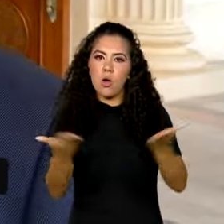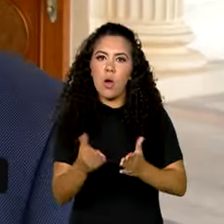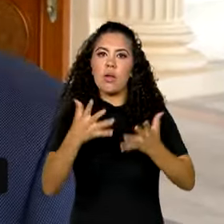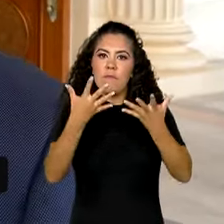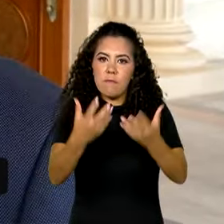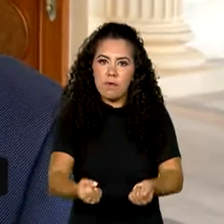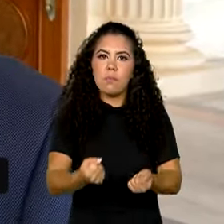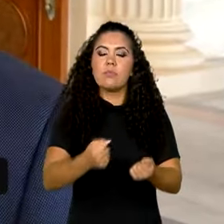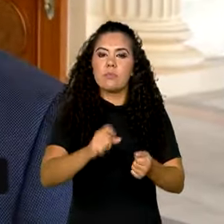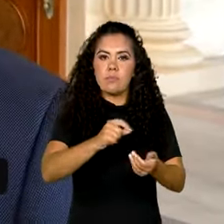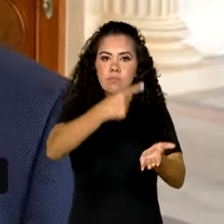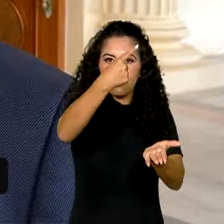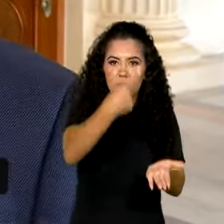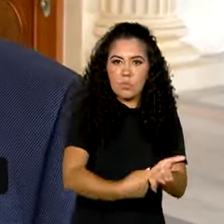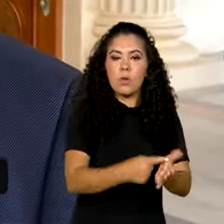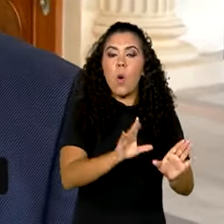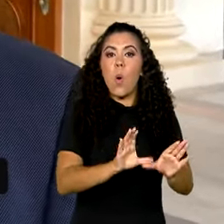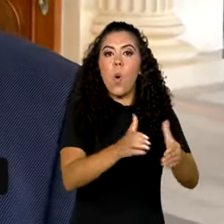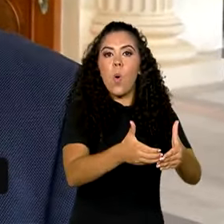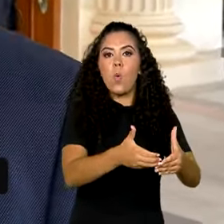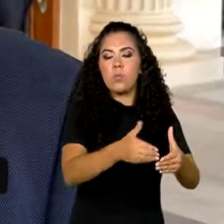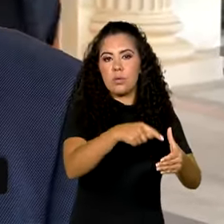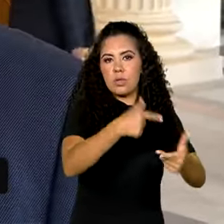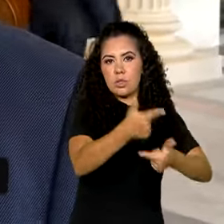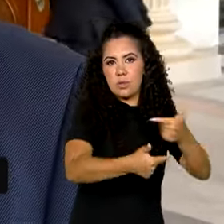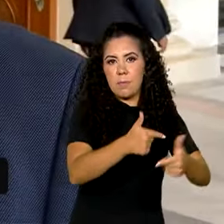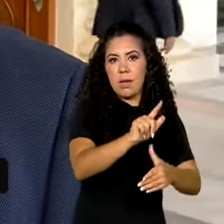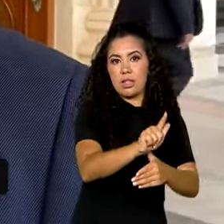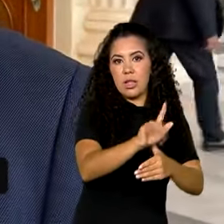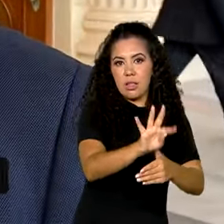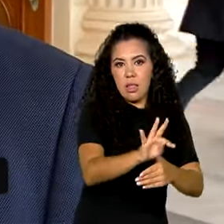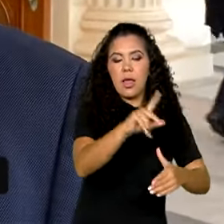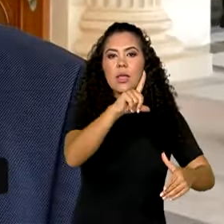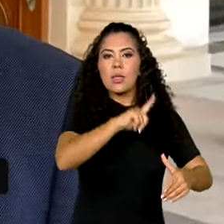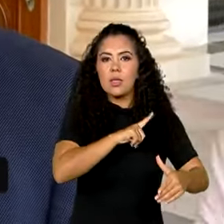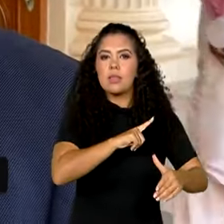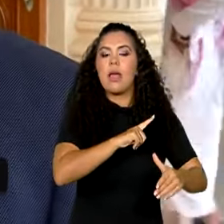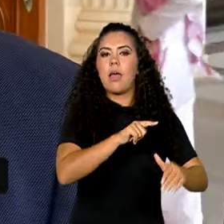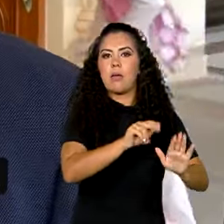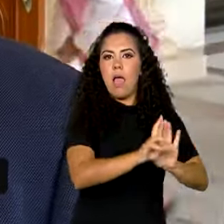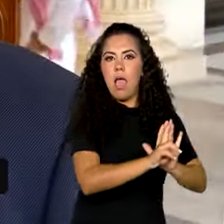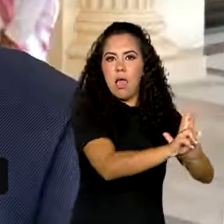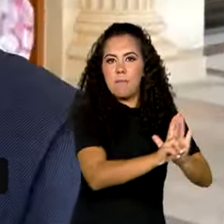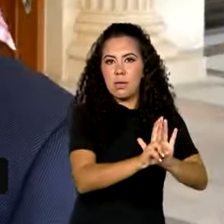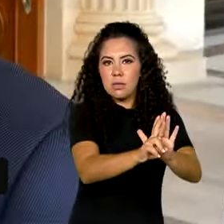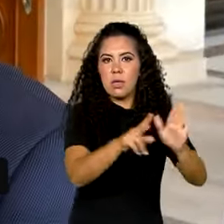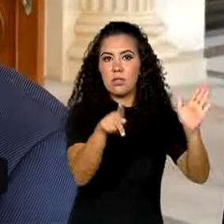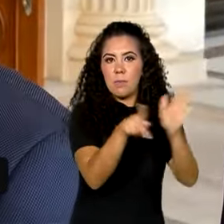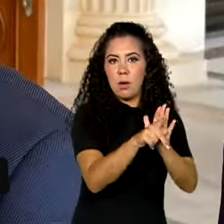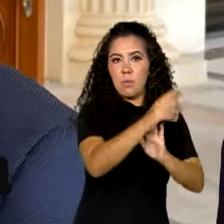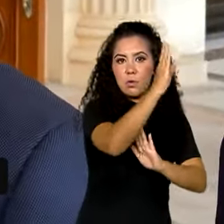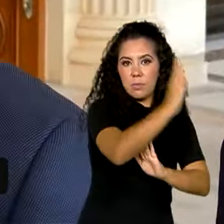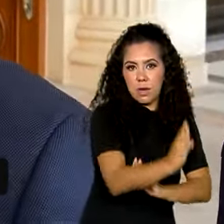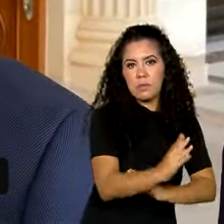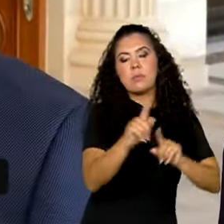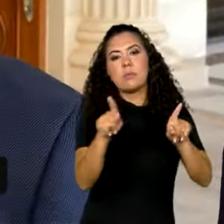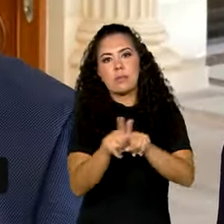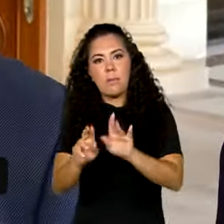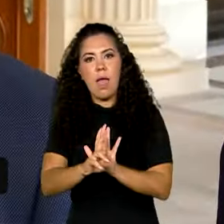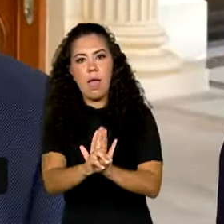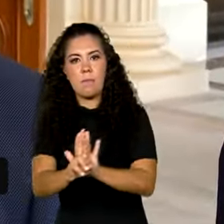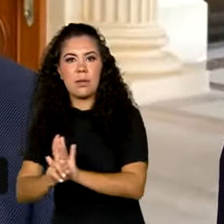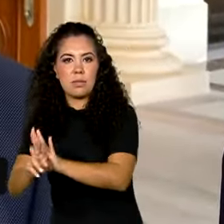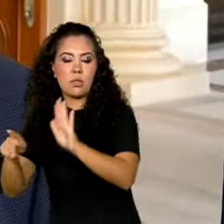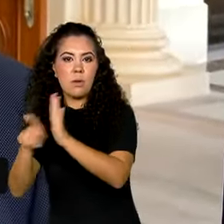grupo de trabalho que envolva ministros, tanto do governo brasileiro como sauditas,